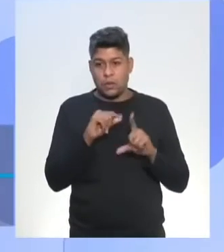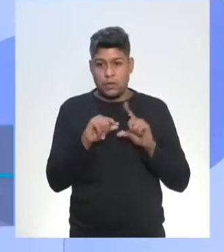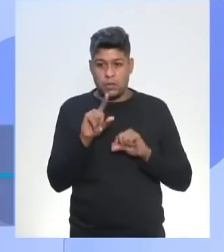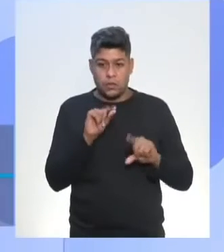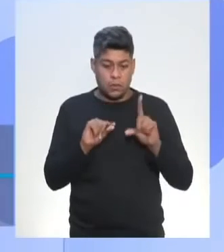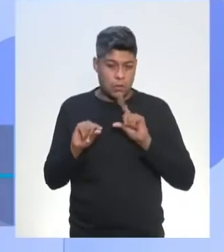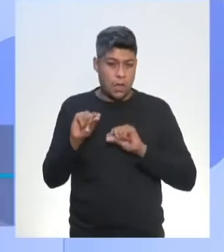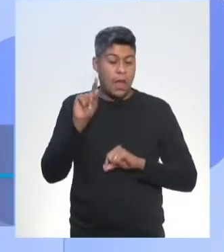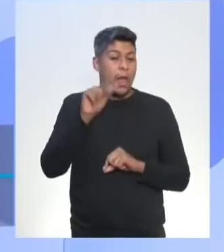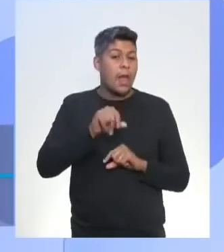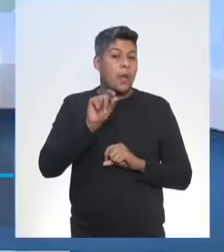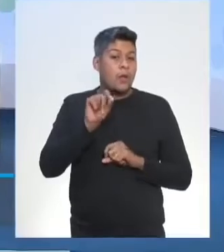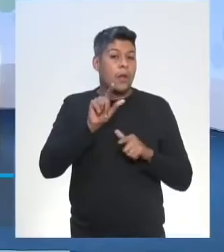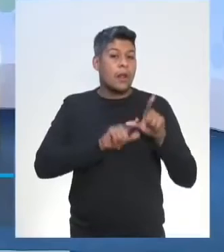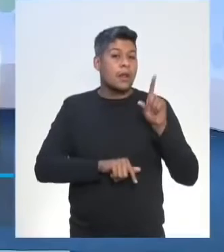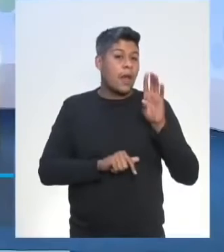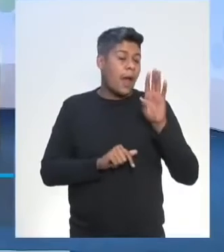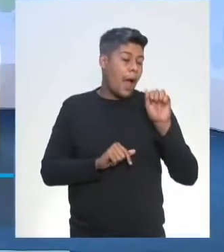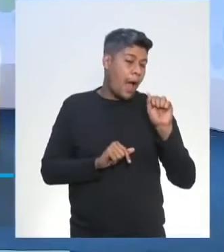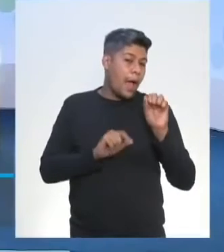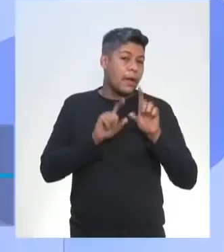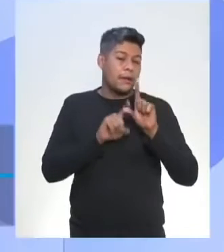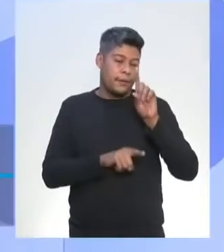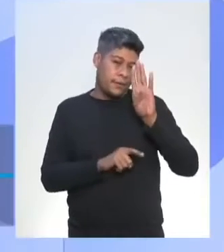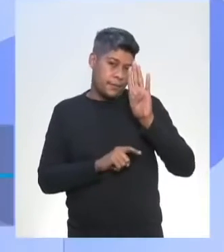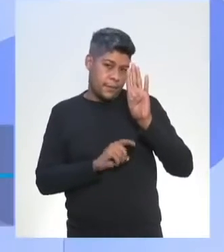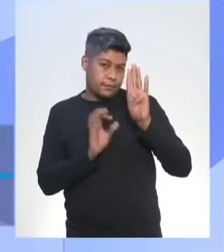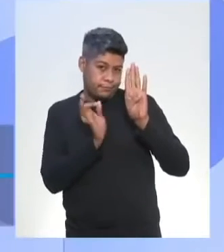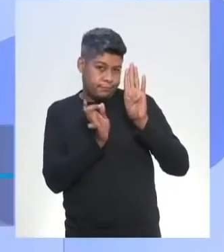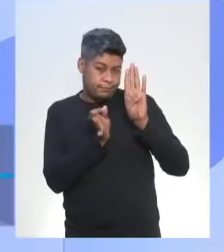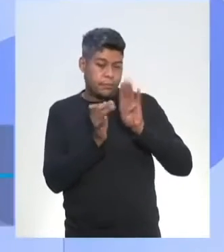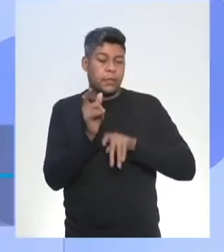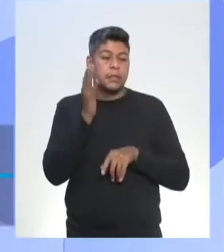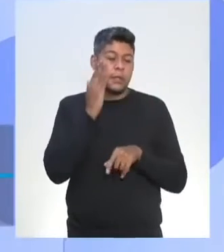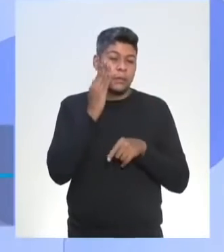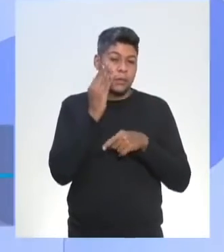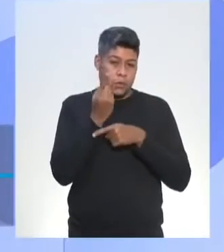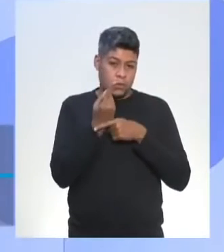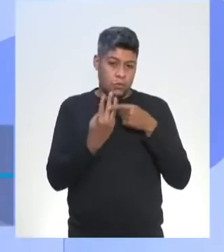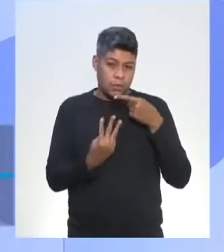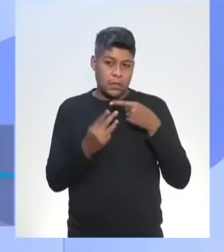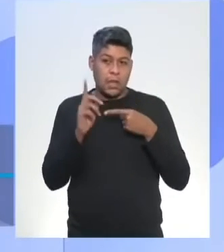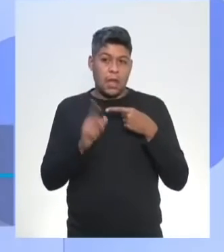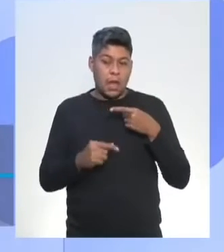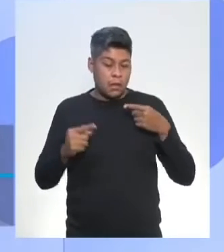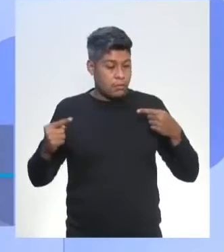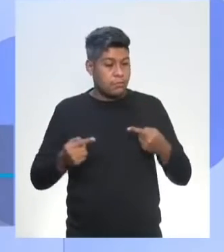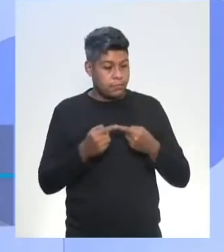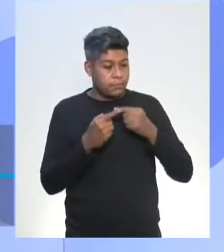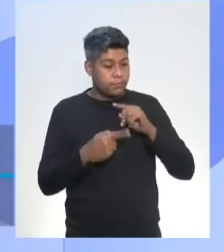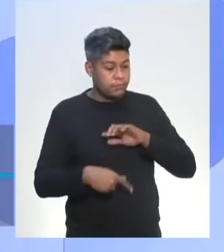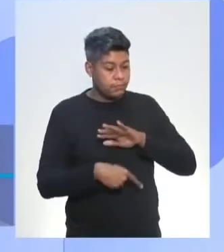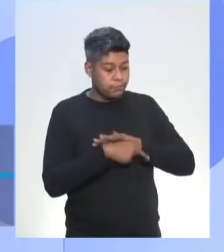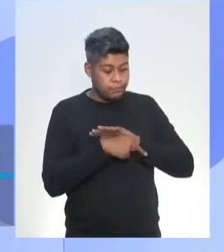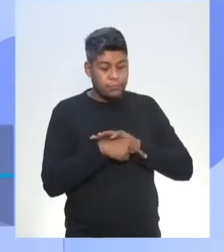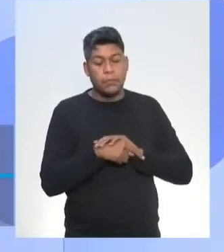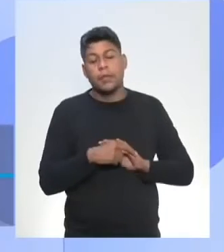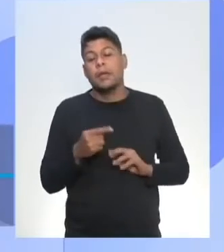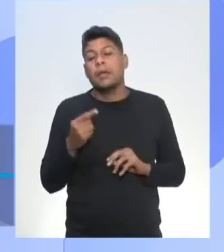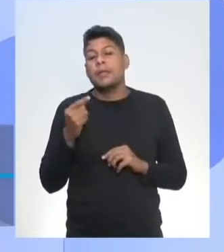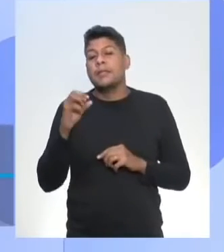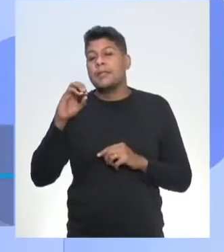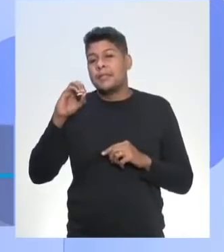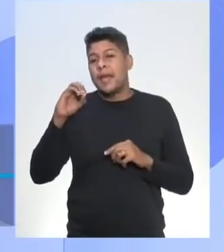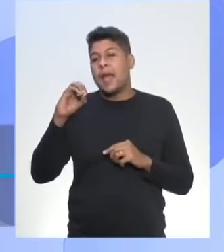opções que seria essa letra é sua letra B né os massa em E aí ó um terço é o único que se encaixa ali no menor